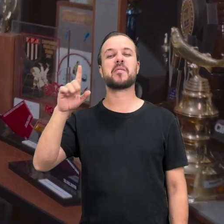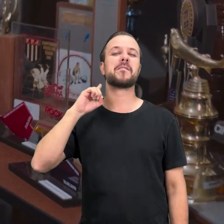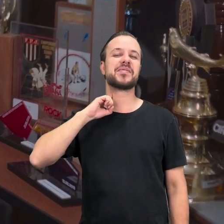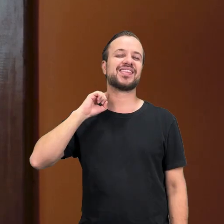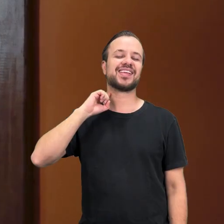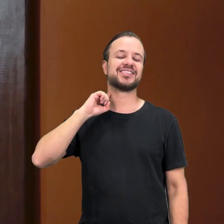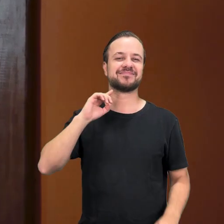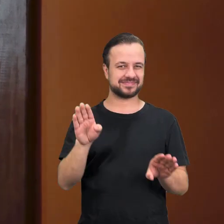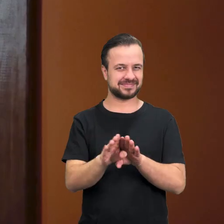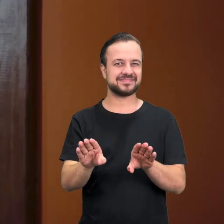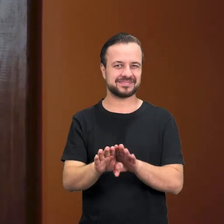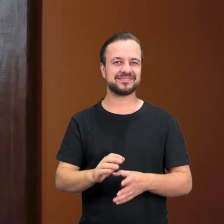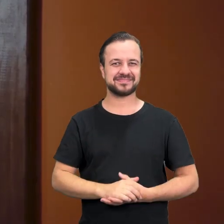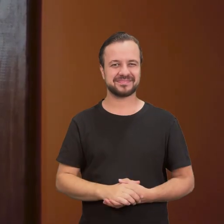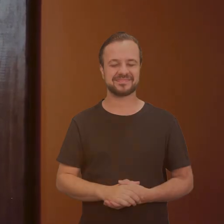Gerais.